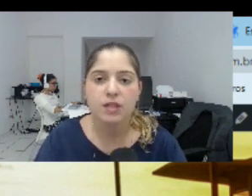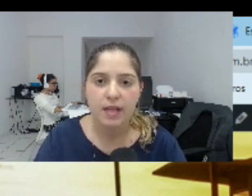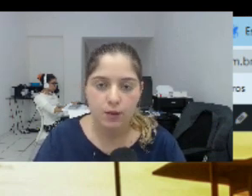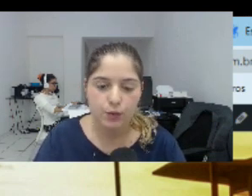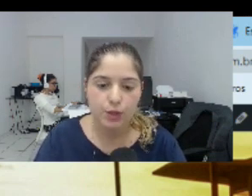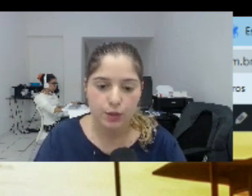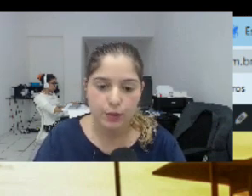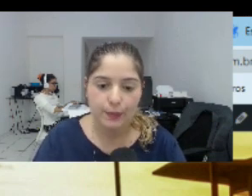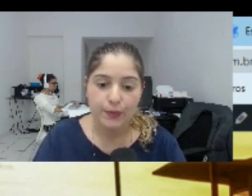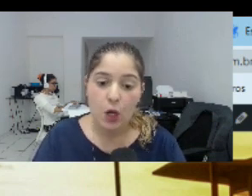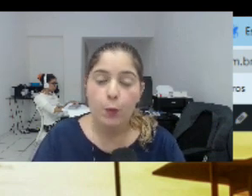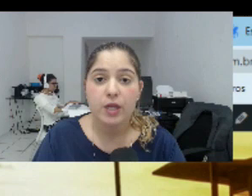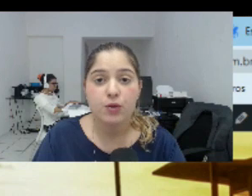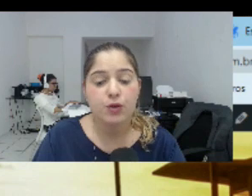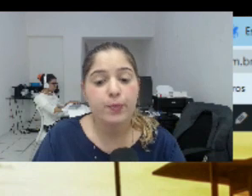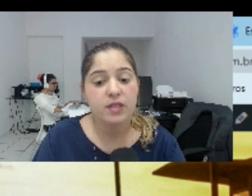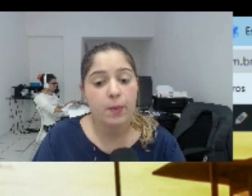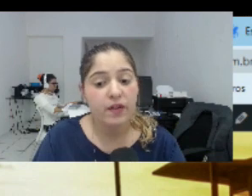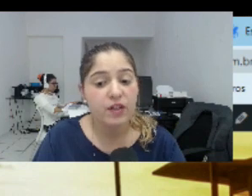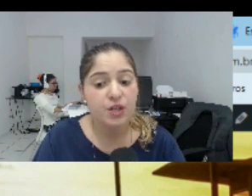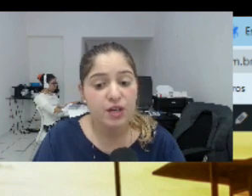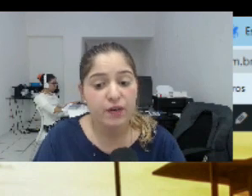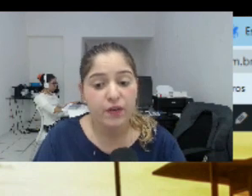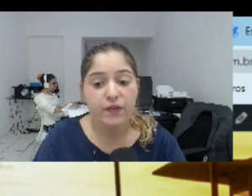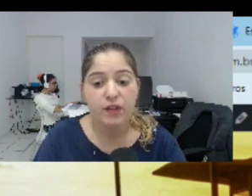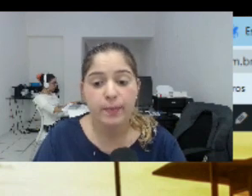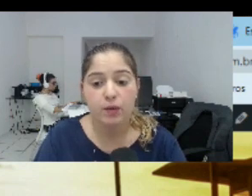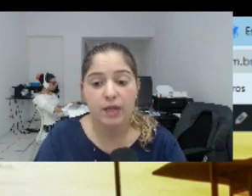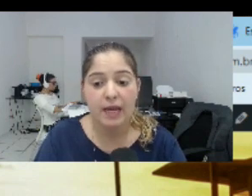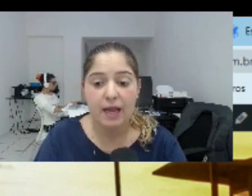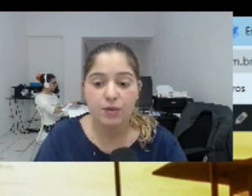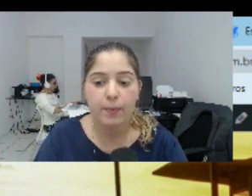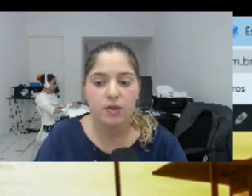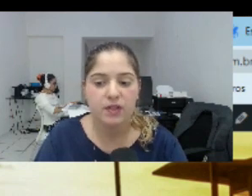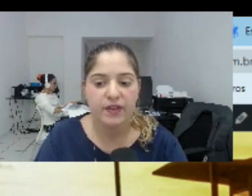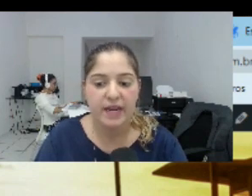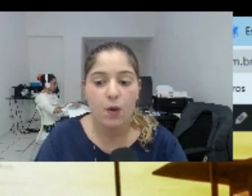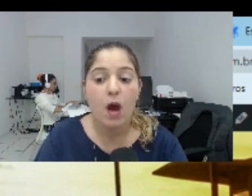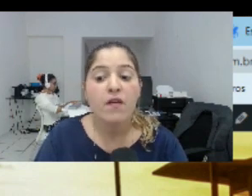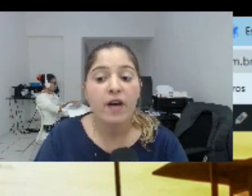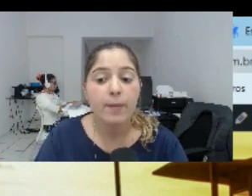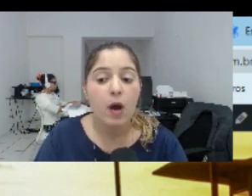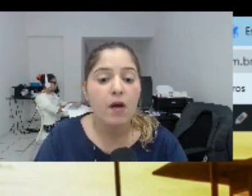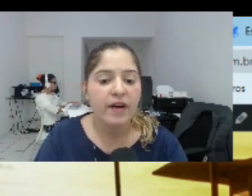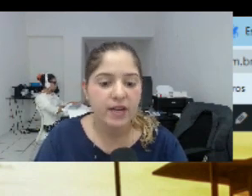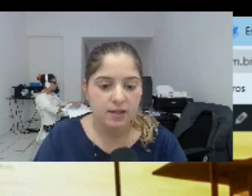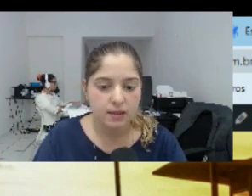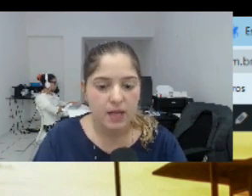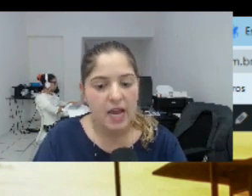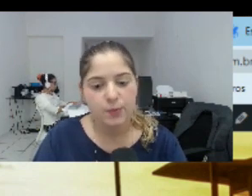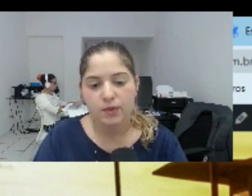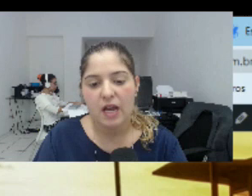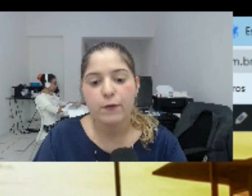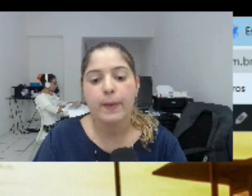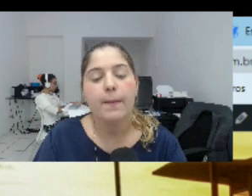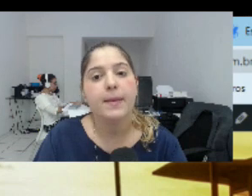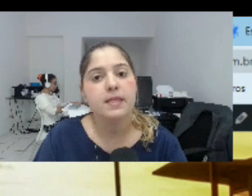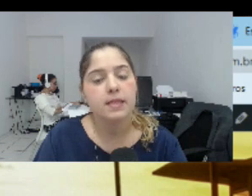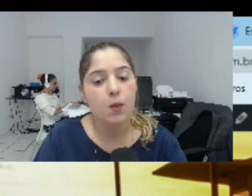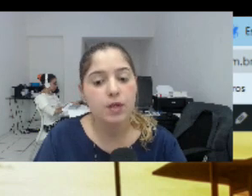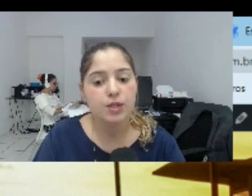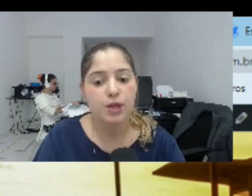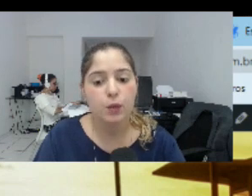viagem aos Estados Unidos. O pedido de prisão preventiva foi feito pelo delegado da Polícia Federal, Fábio Alvarez, responsável